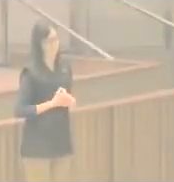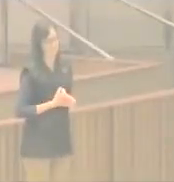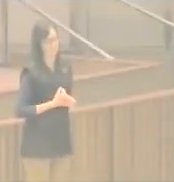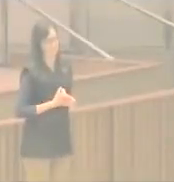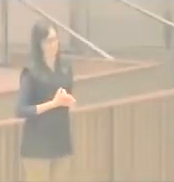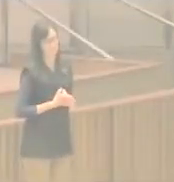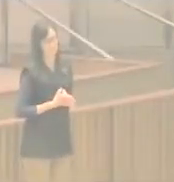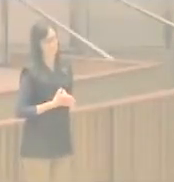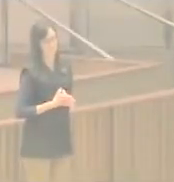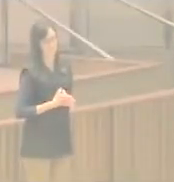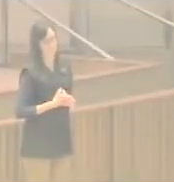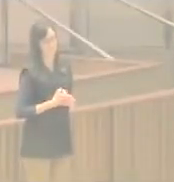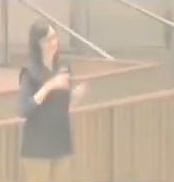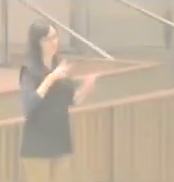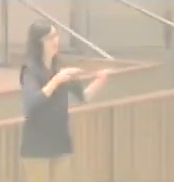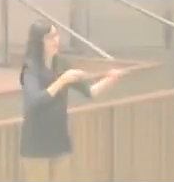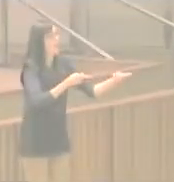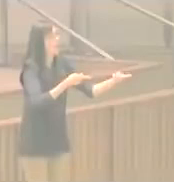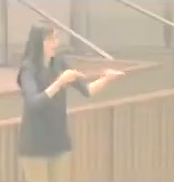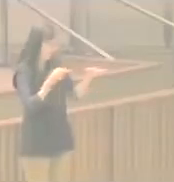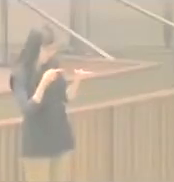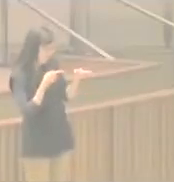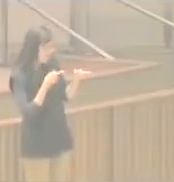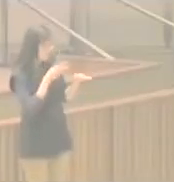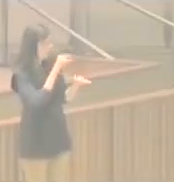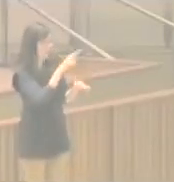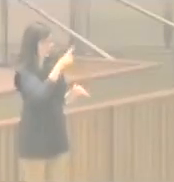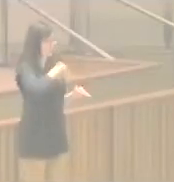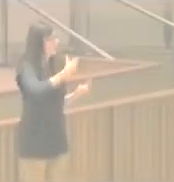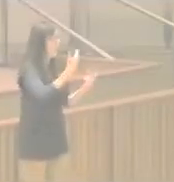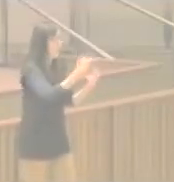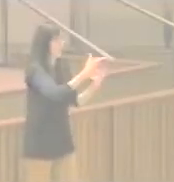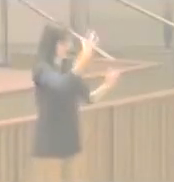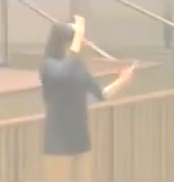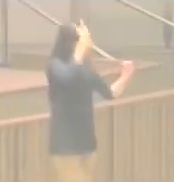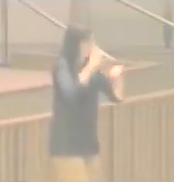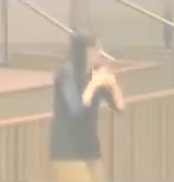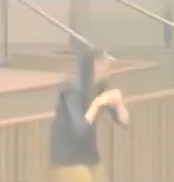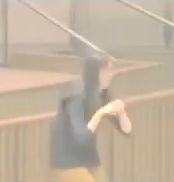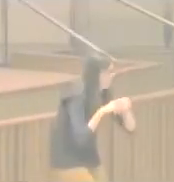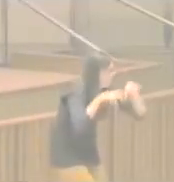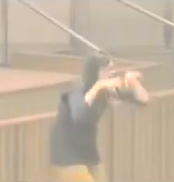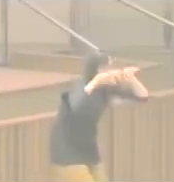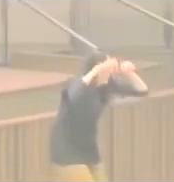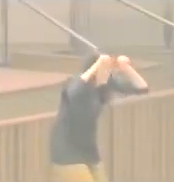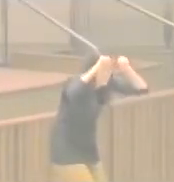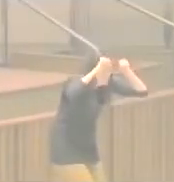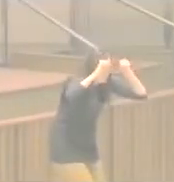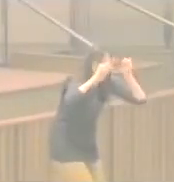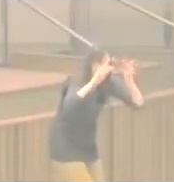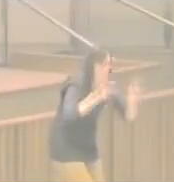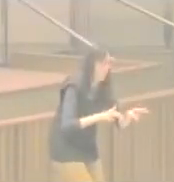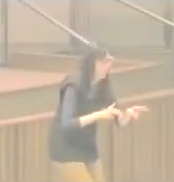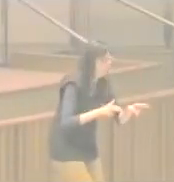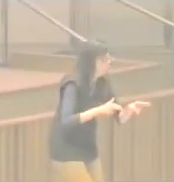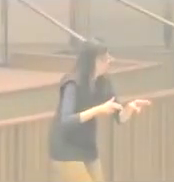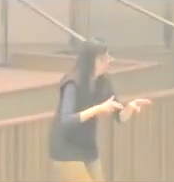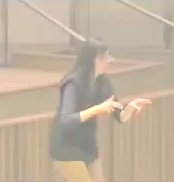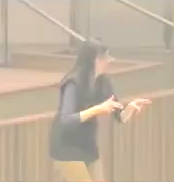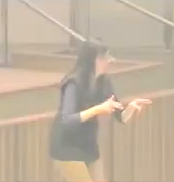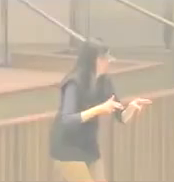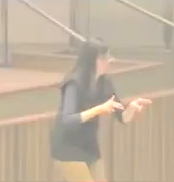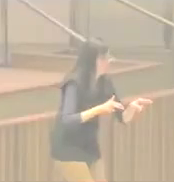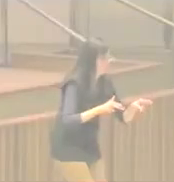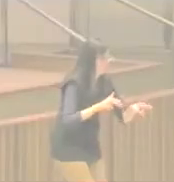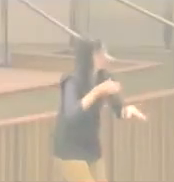É o convite para quem está na masmorra. Quem